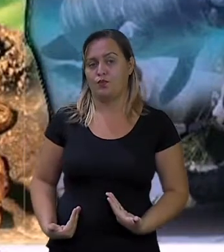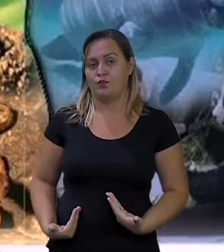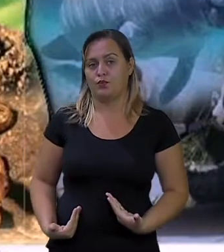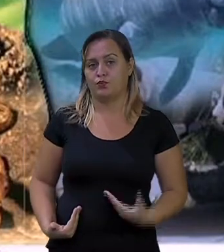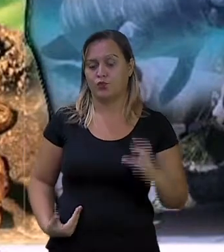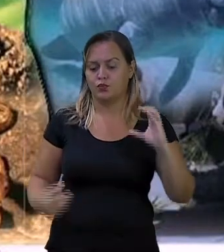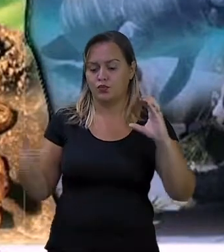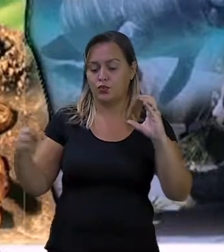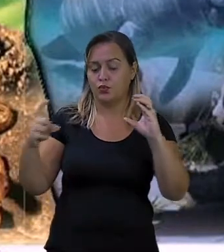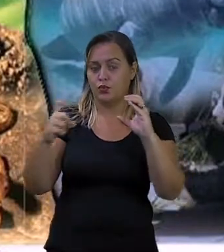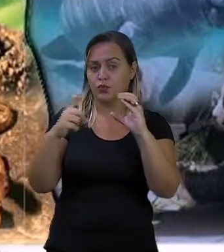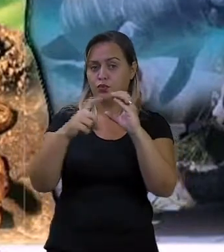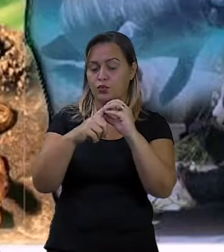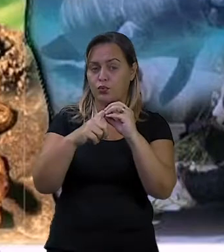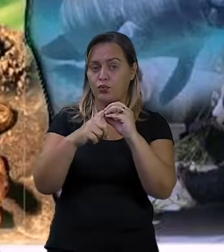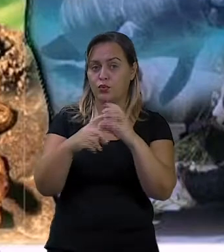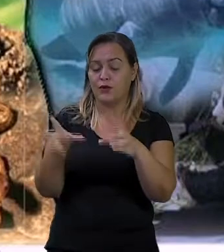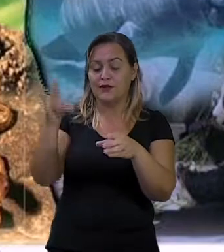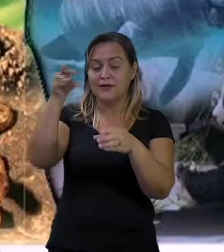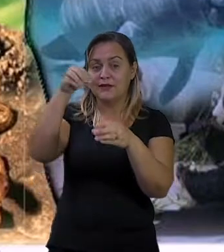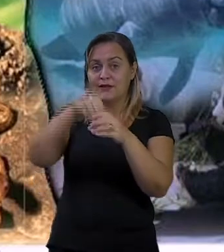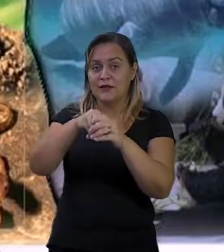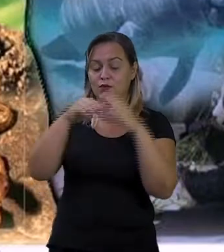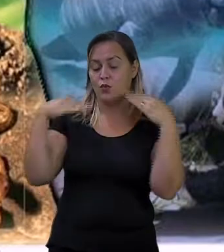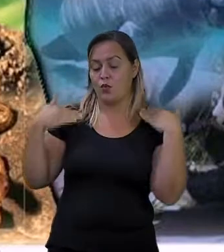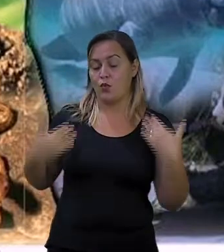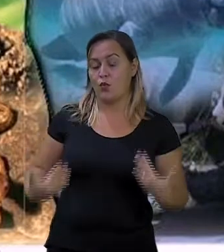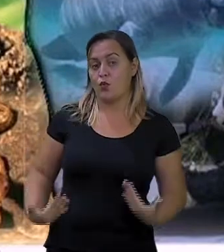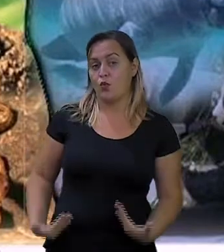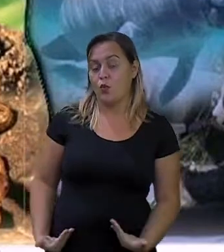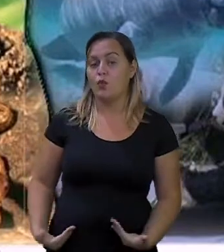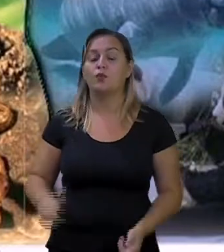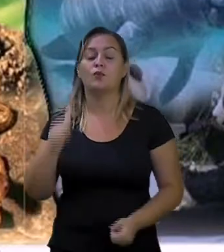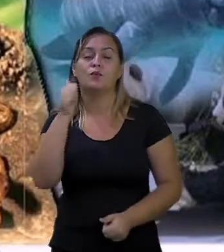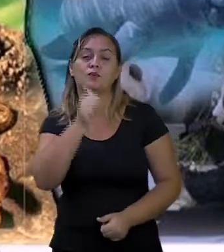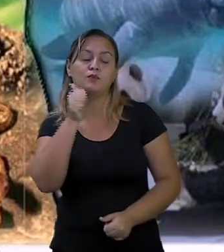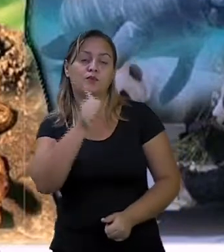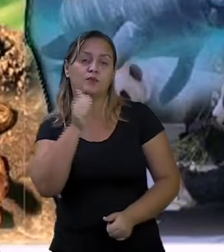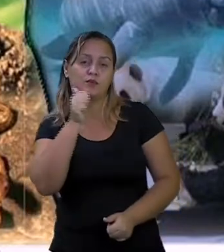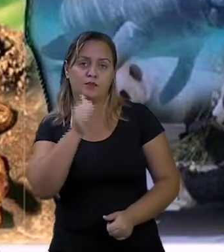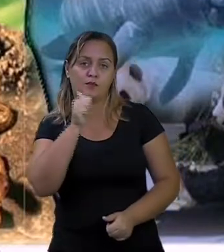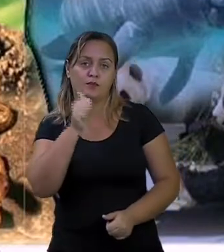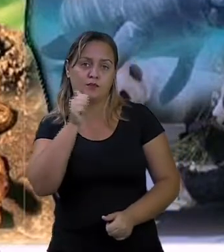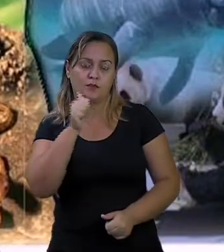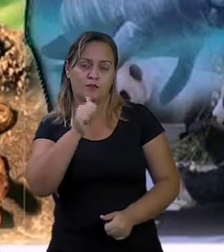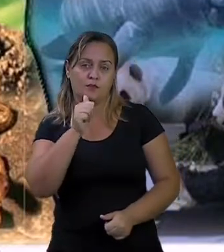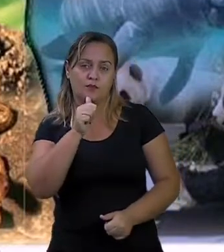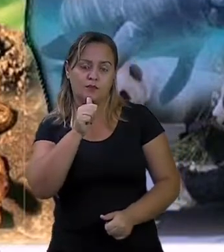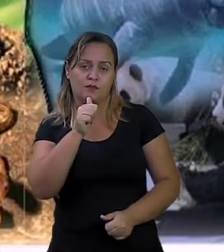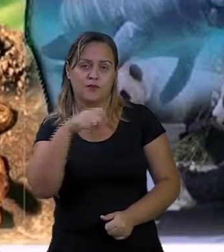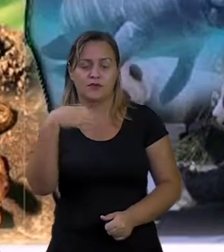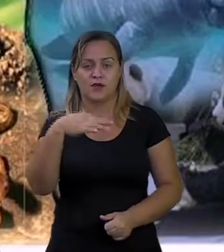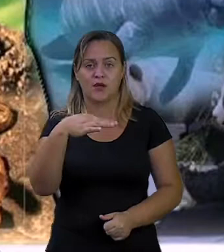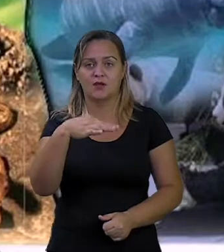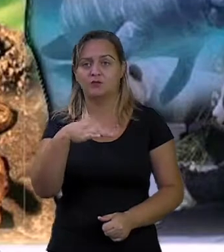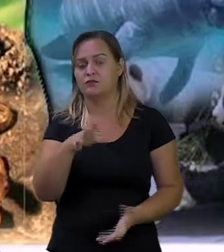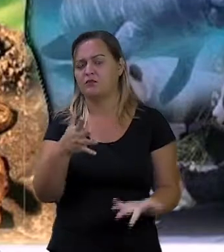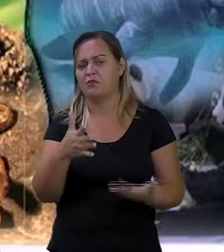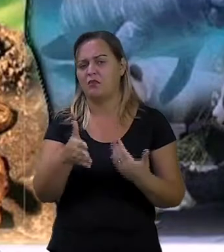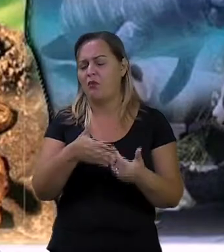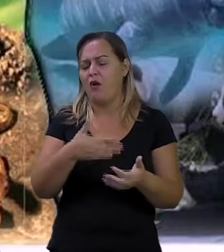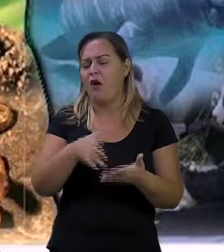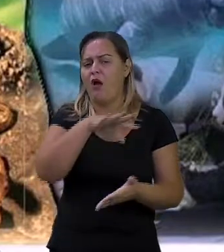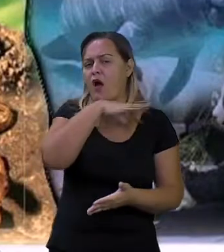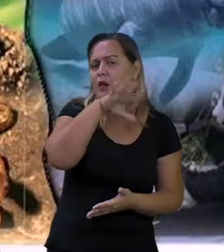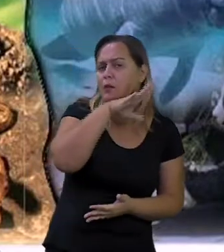dentro da sua genitora, ou da mãe, ou do cão, ou do gato, ou